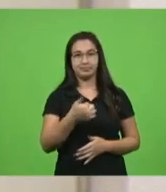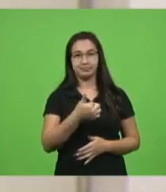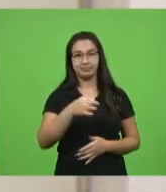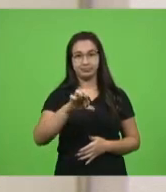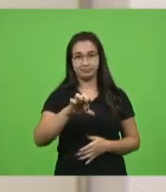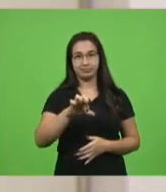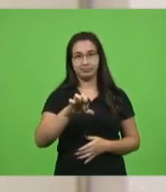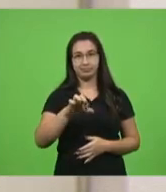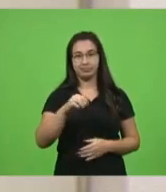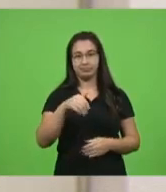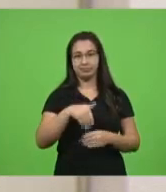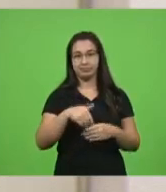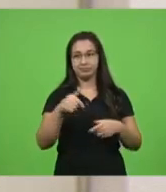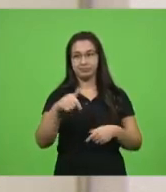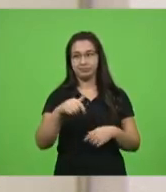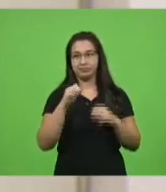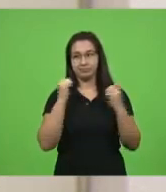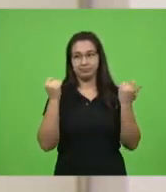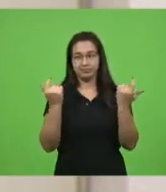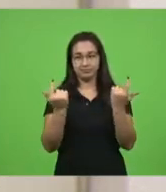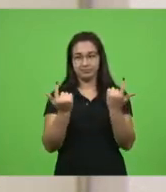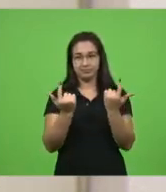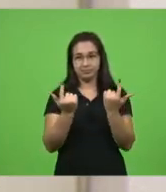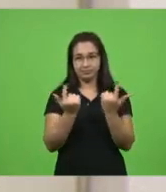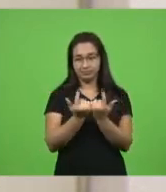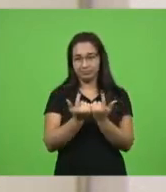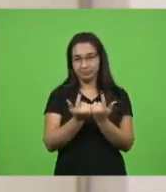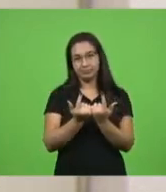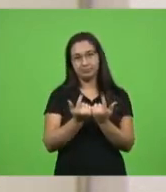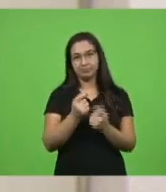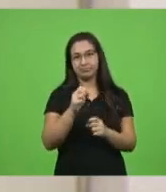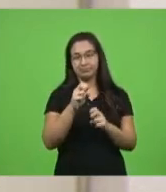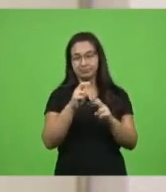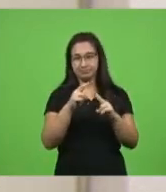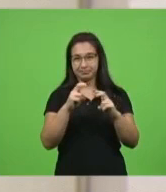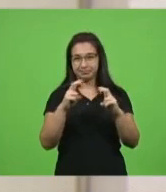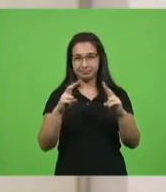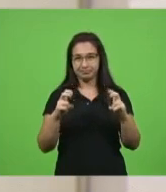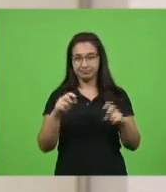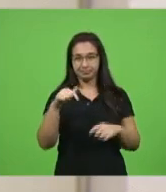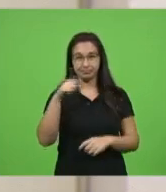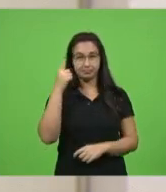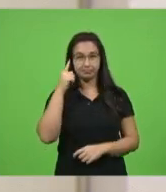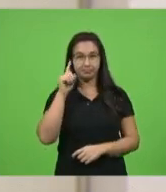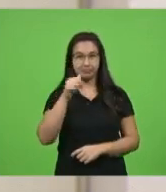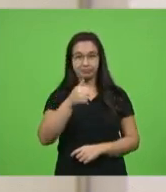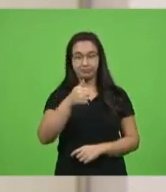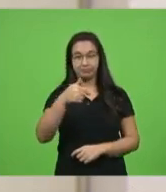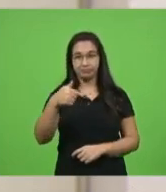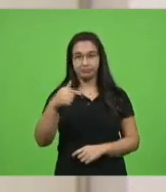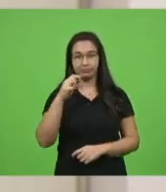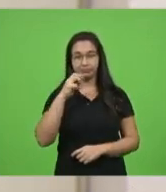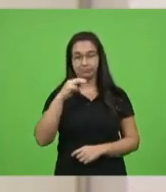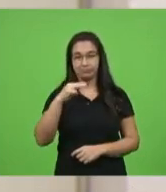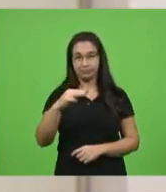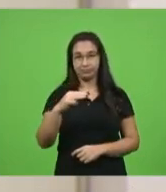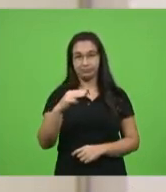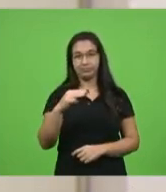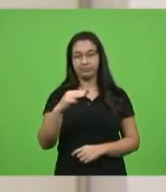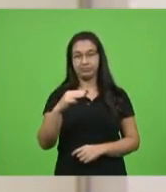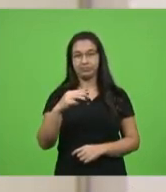Assembleia Legislativa do Estado de Santa Catarina, realizada em 17 de março de 2021. Presidência, deputado Mauro de Nadal,